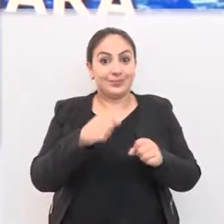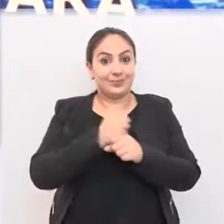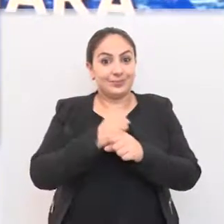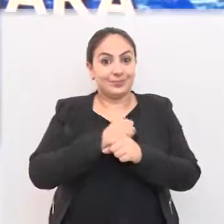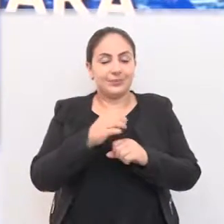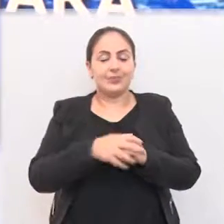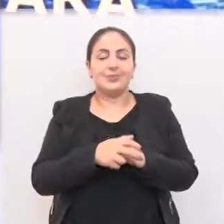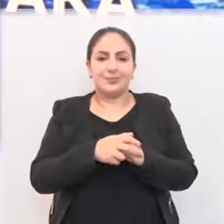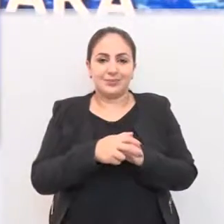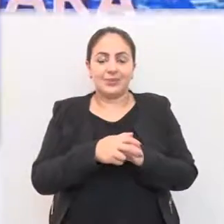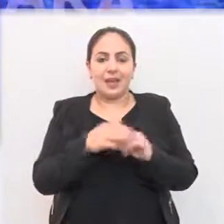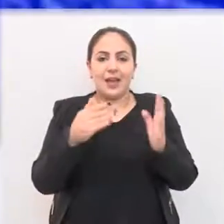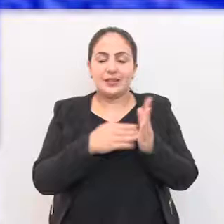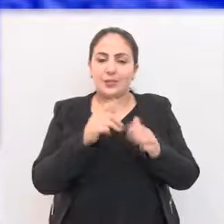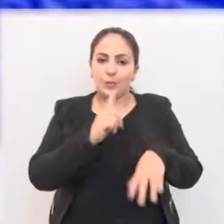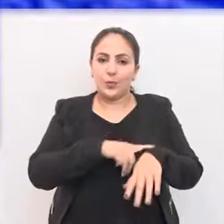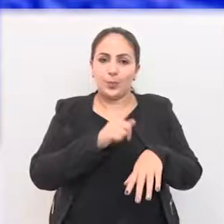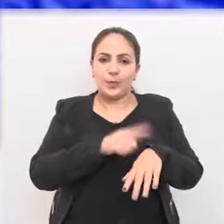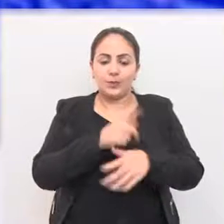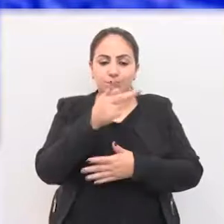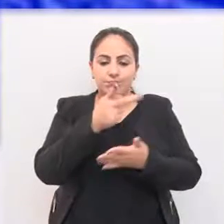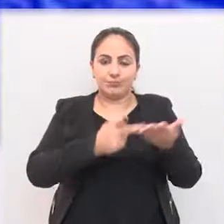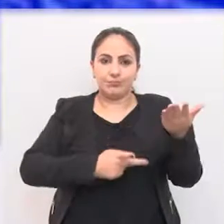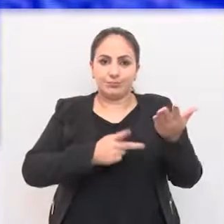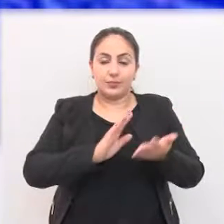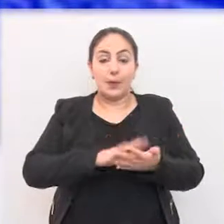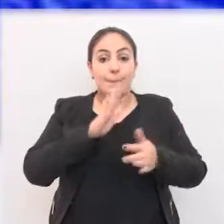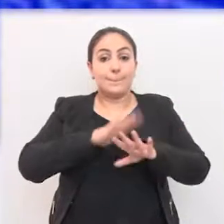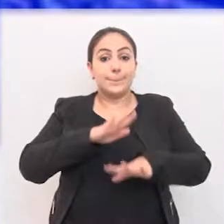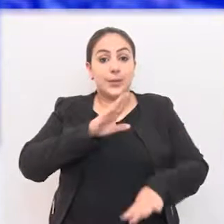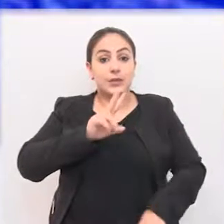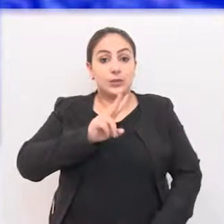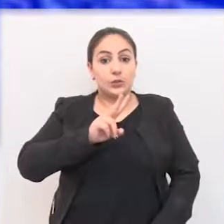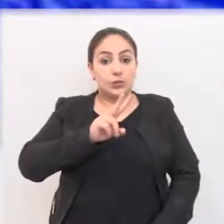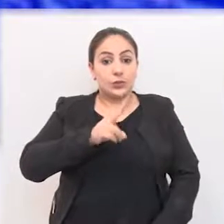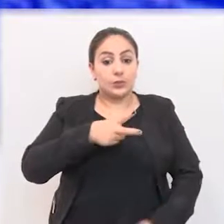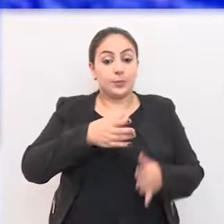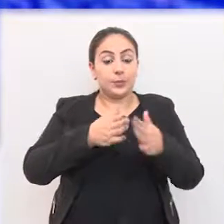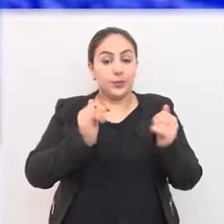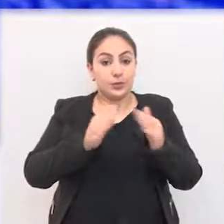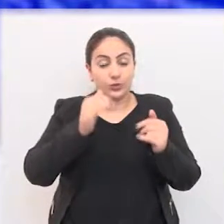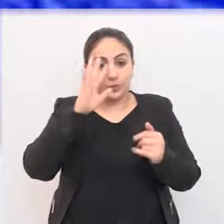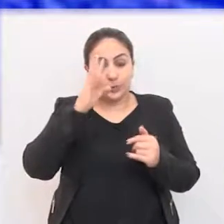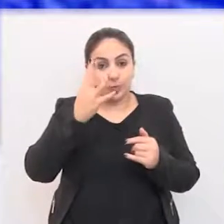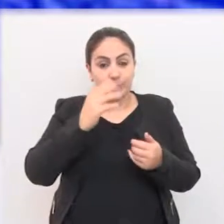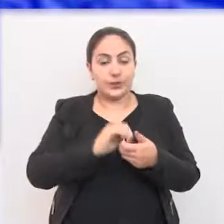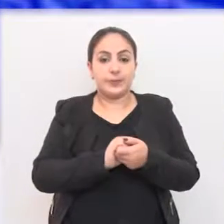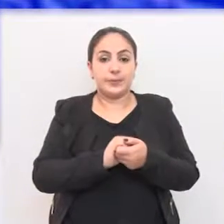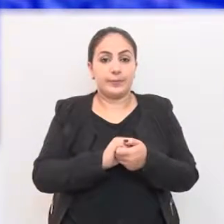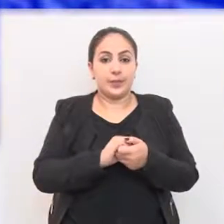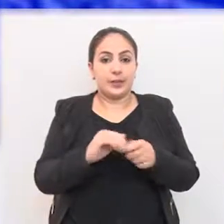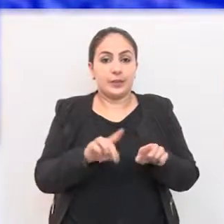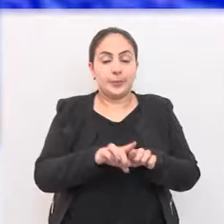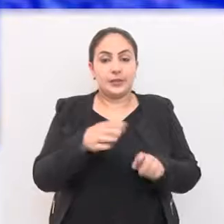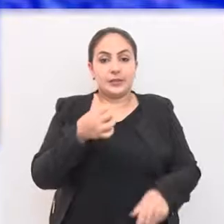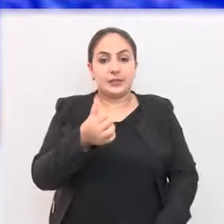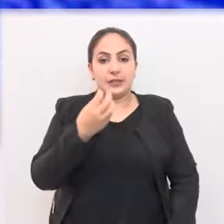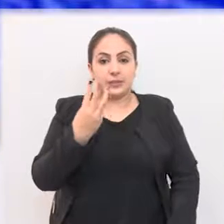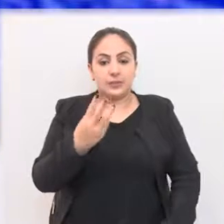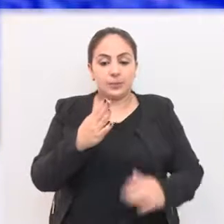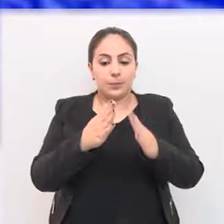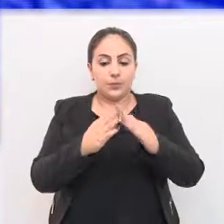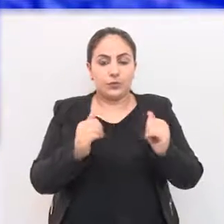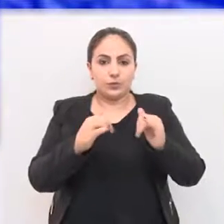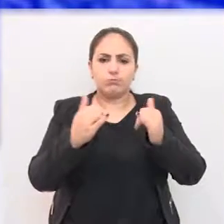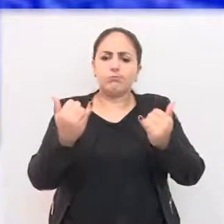Vereadores neste ano. Até o momento, foram protocolados mais de 2.000 pedidos de providências e